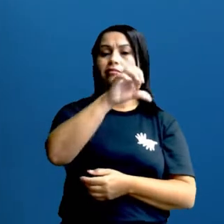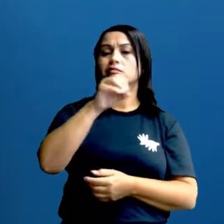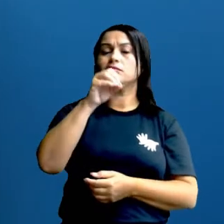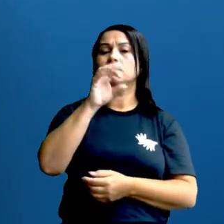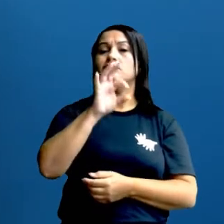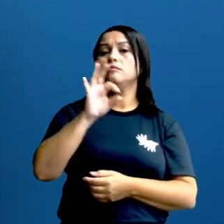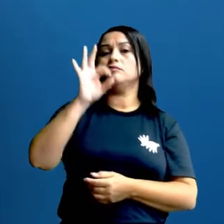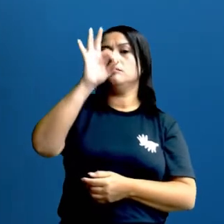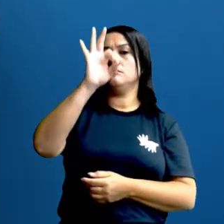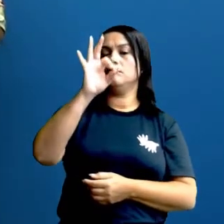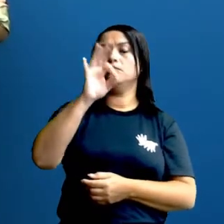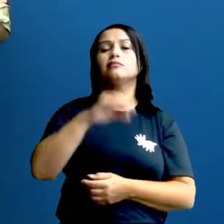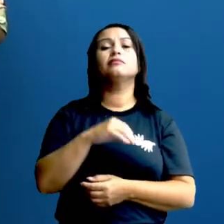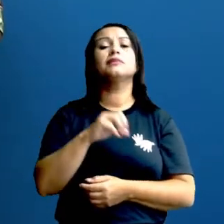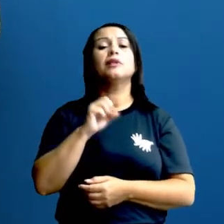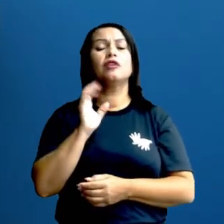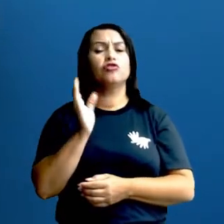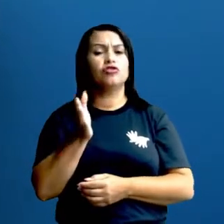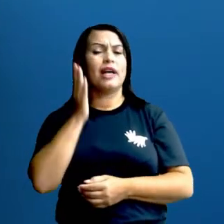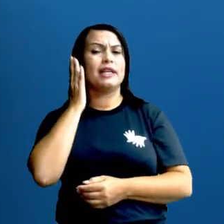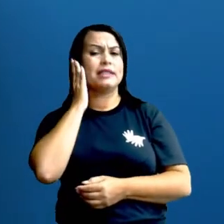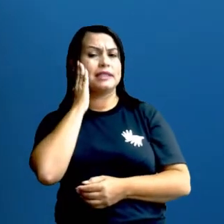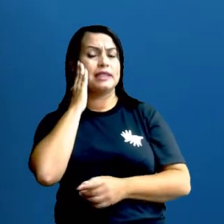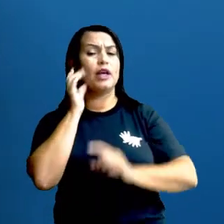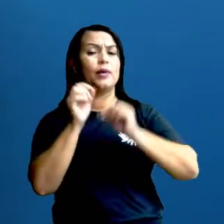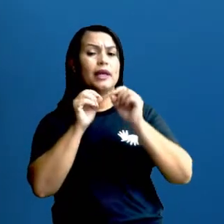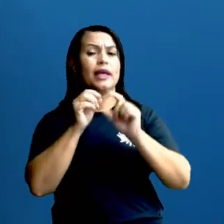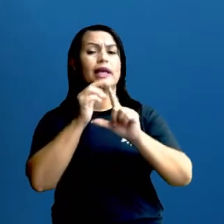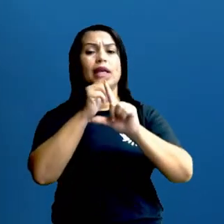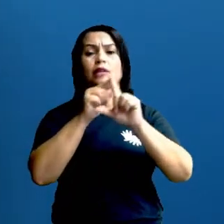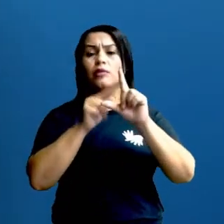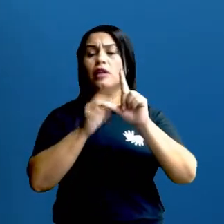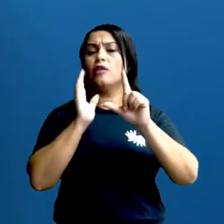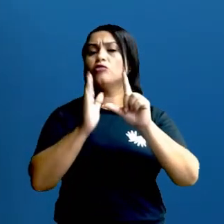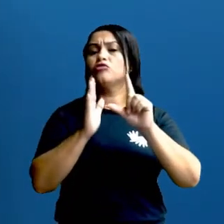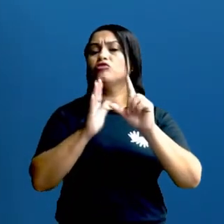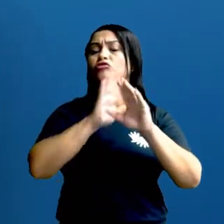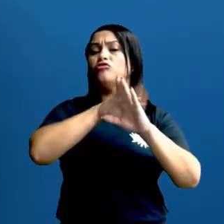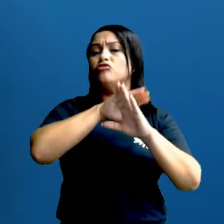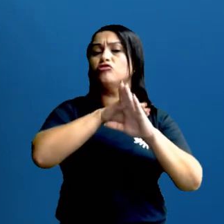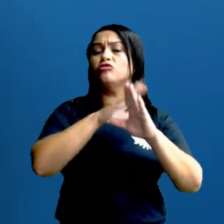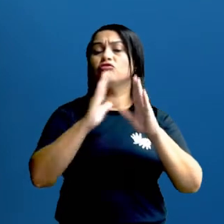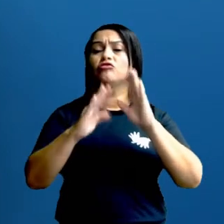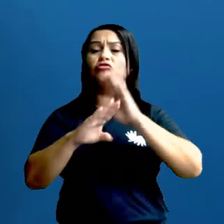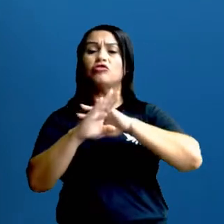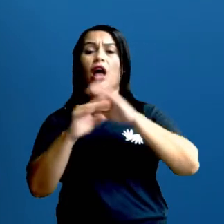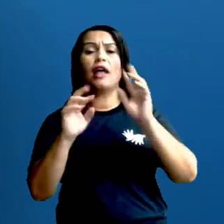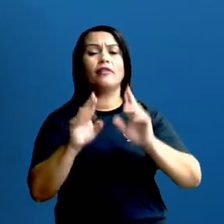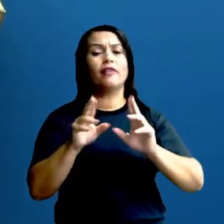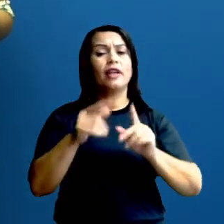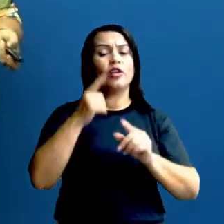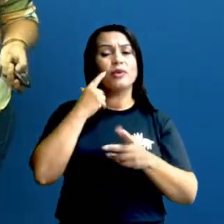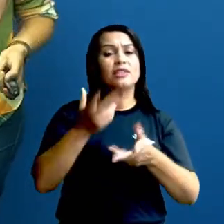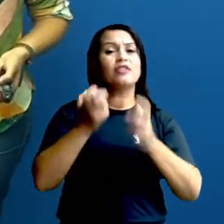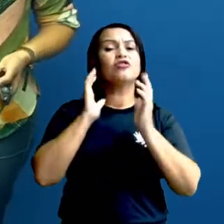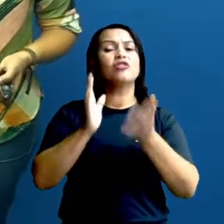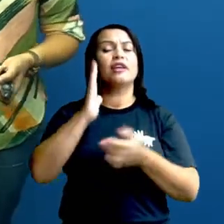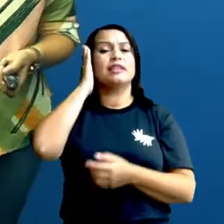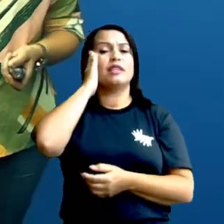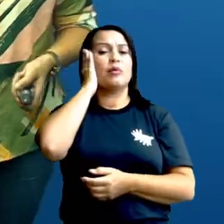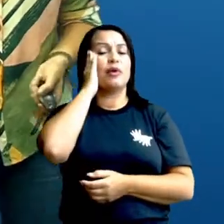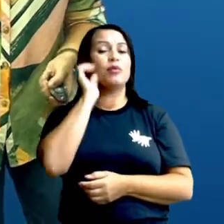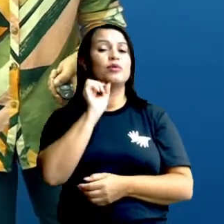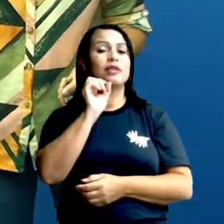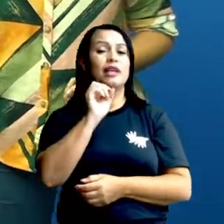então 90 graus Então já posso ver que esse meu lado aqui dessa meu treino já foi já entrei no mais né então nós já sabemos que